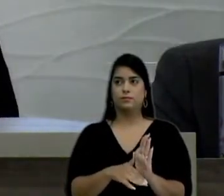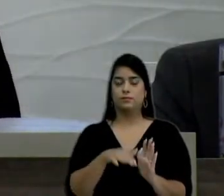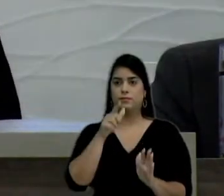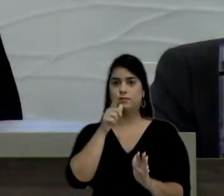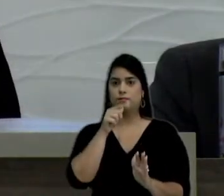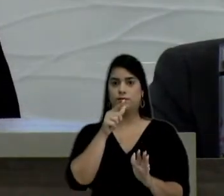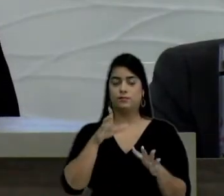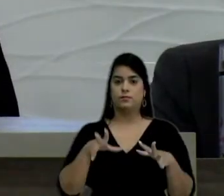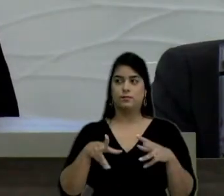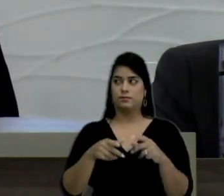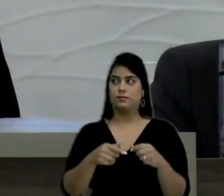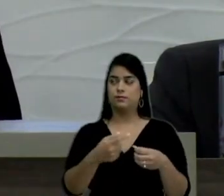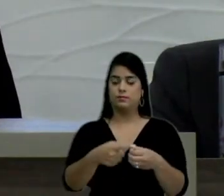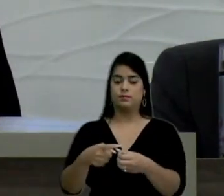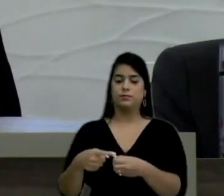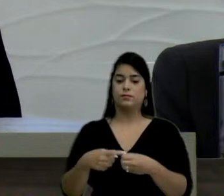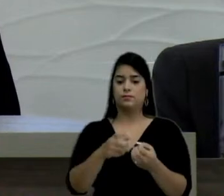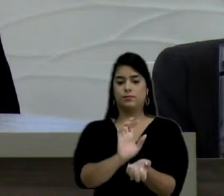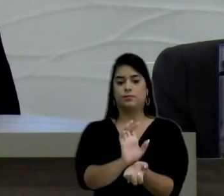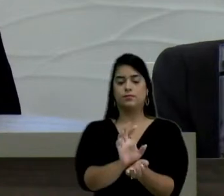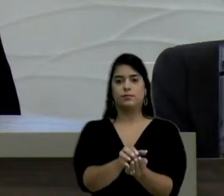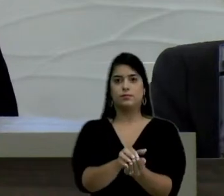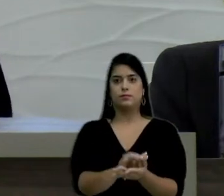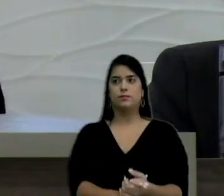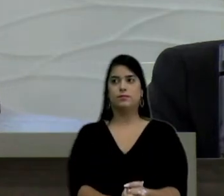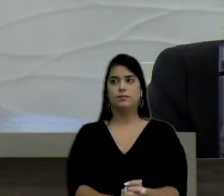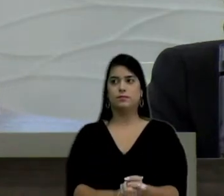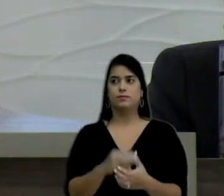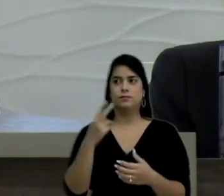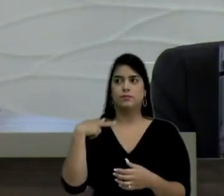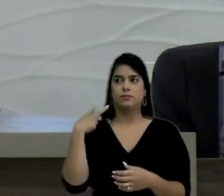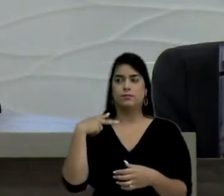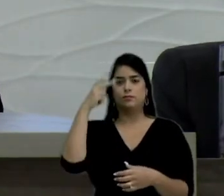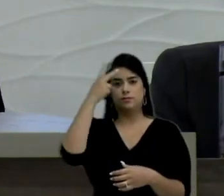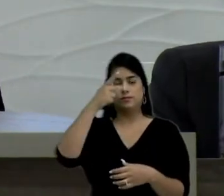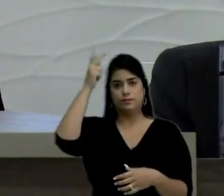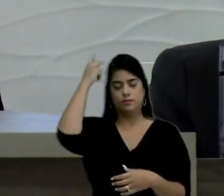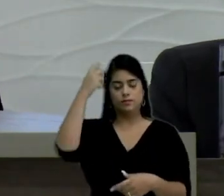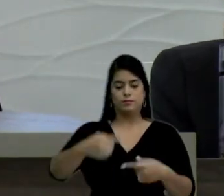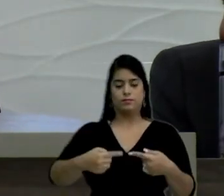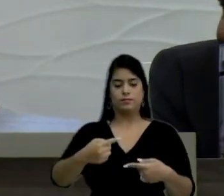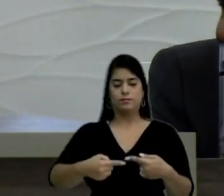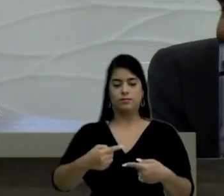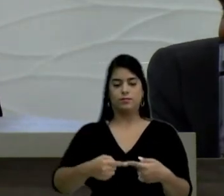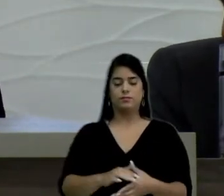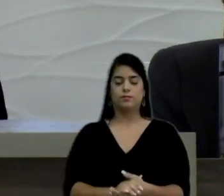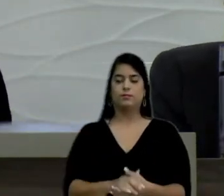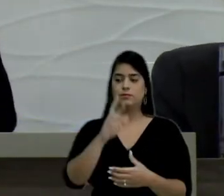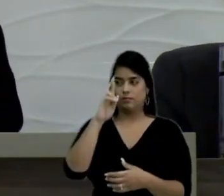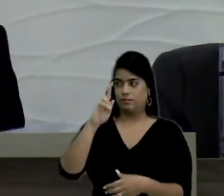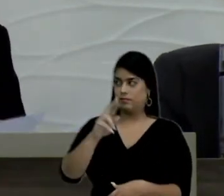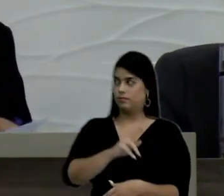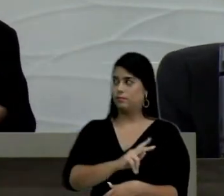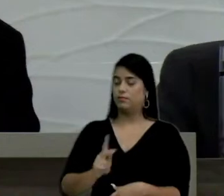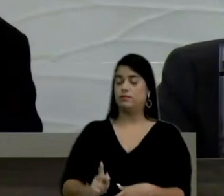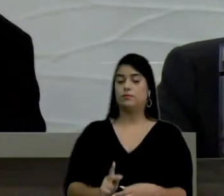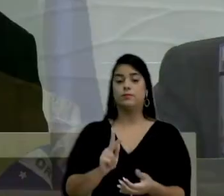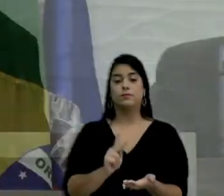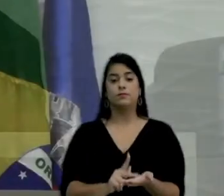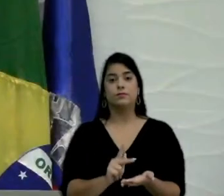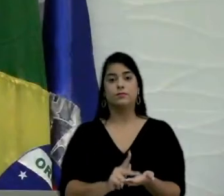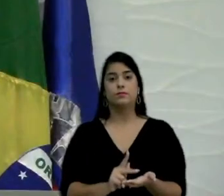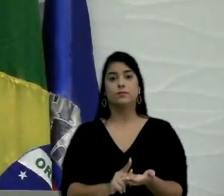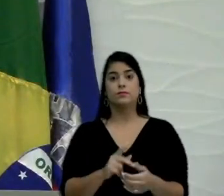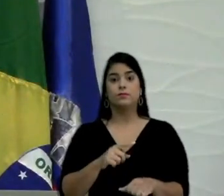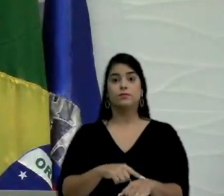todos os MP de Pernambuco Vereador Antônio Pacheco discutindo autor do mesmo e senhor presidente É verdade no tempo